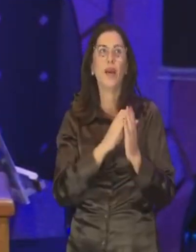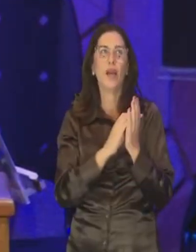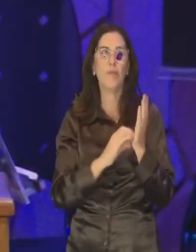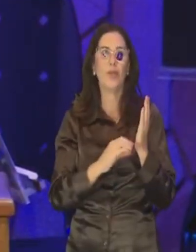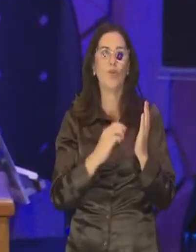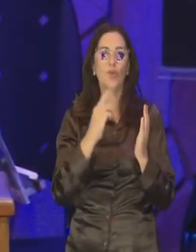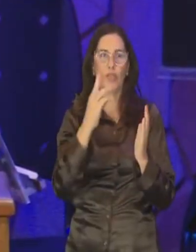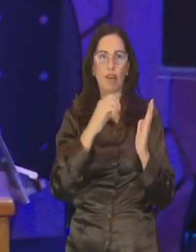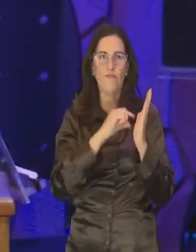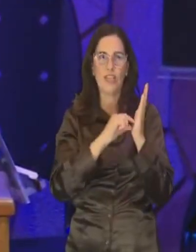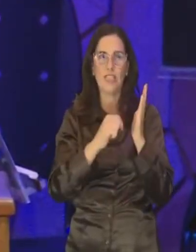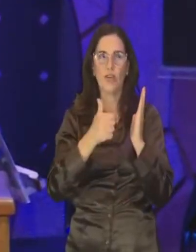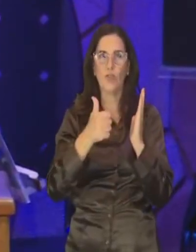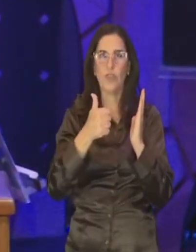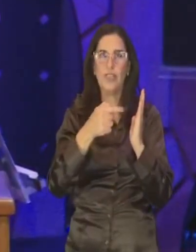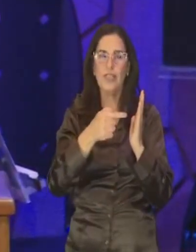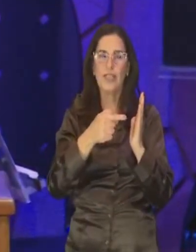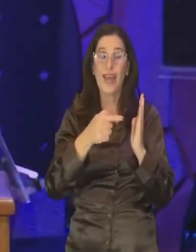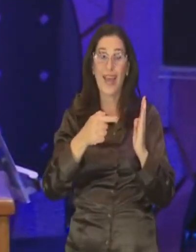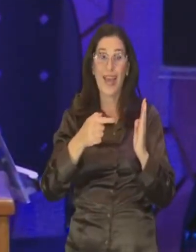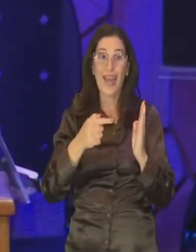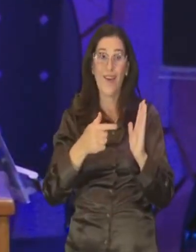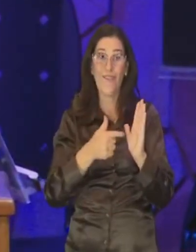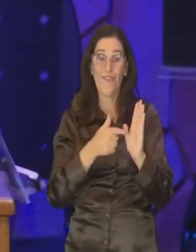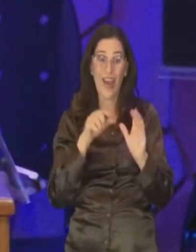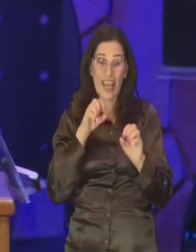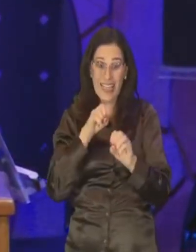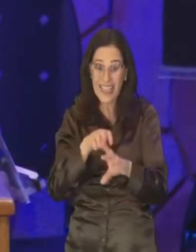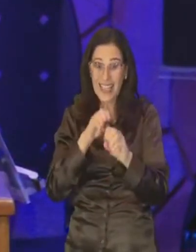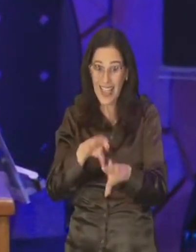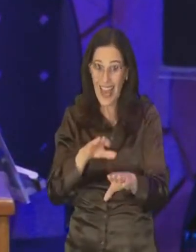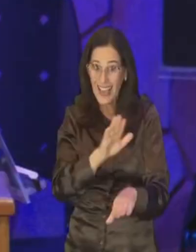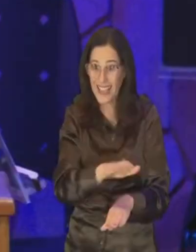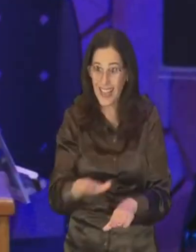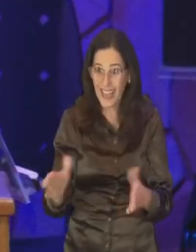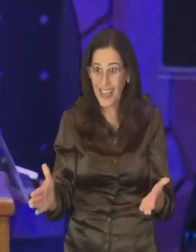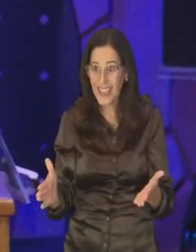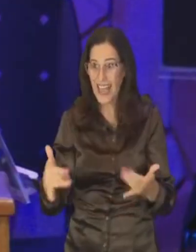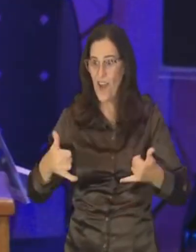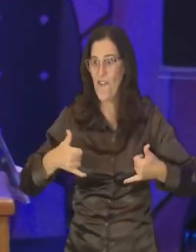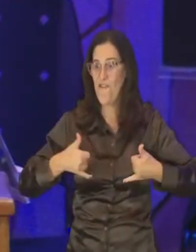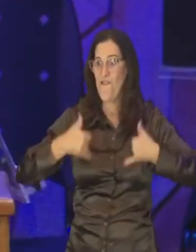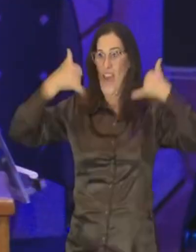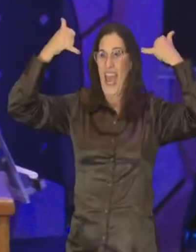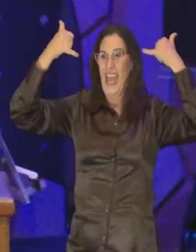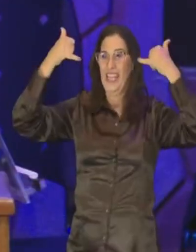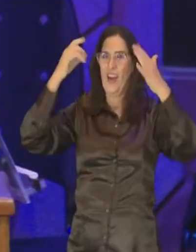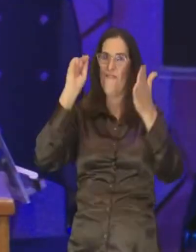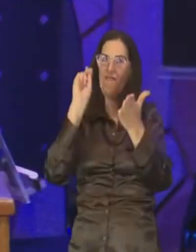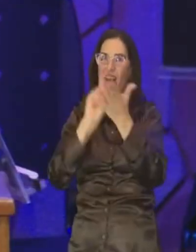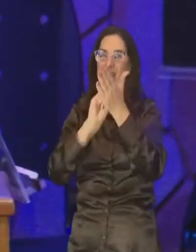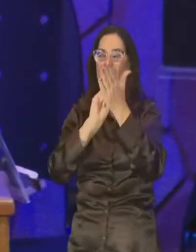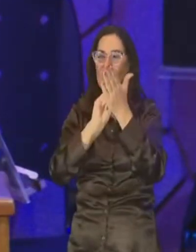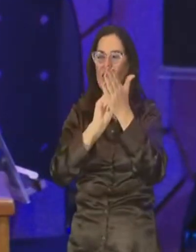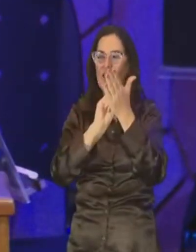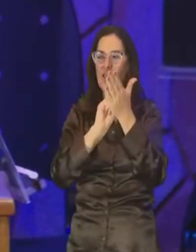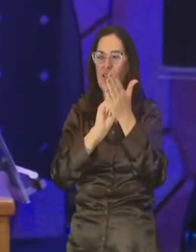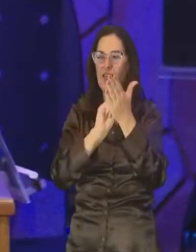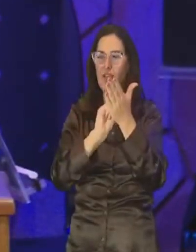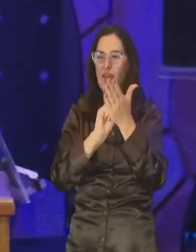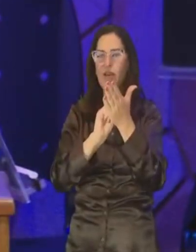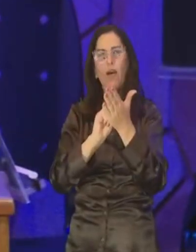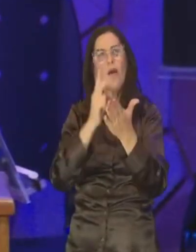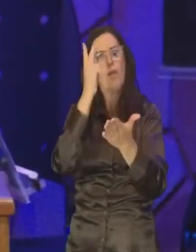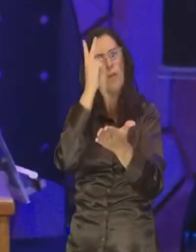que a verdadeira festa, a verdadeira alegria é uma festa que pode ser encontrada em meio